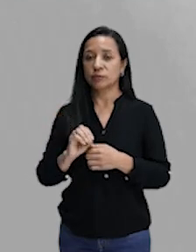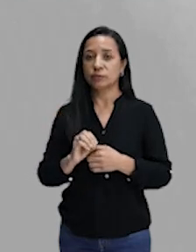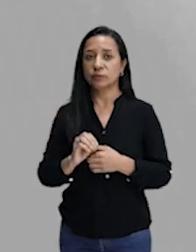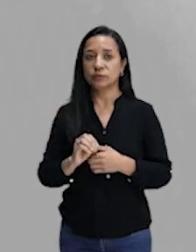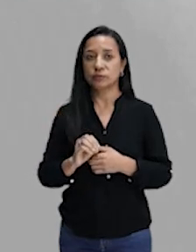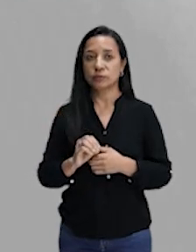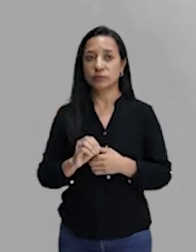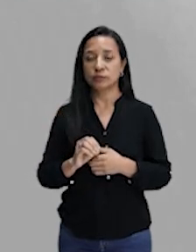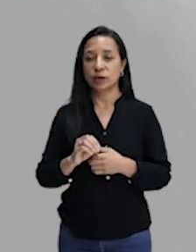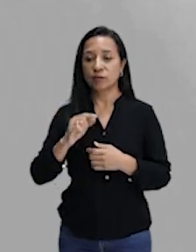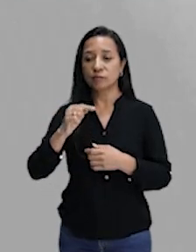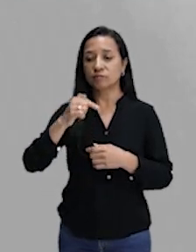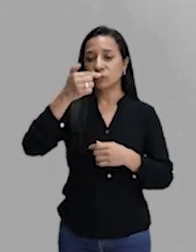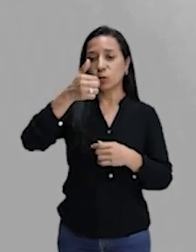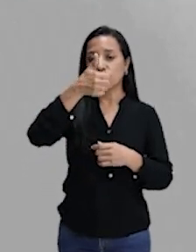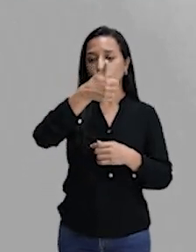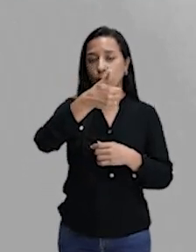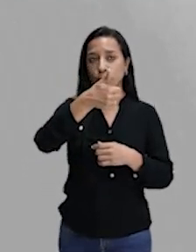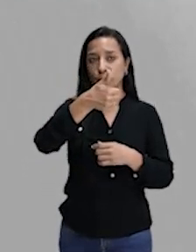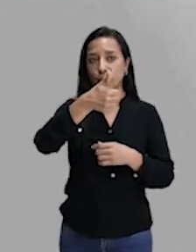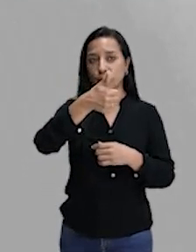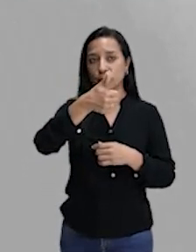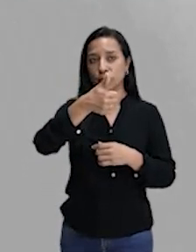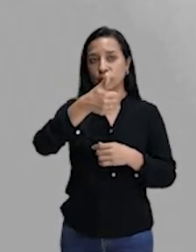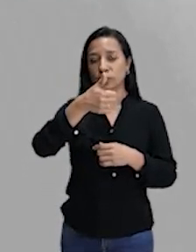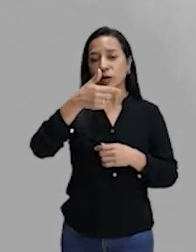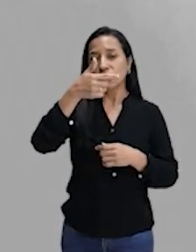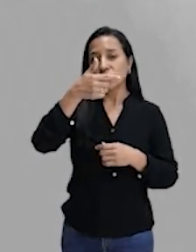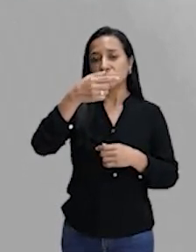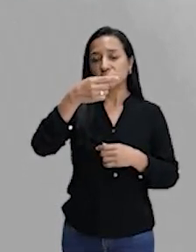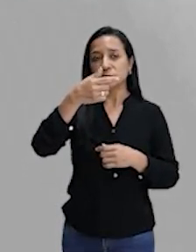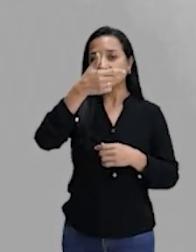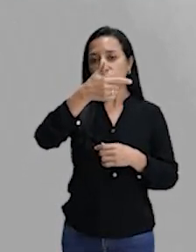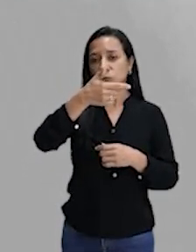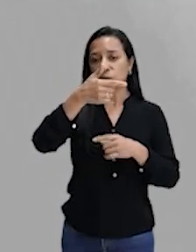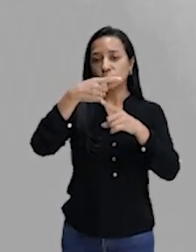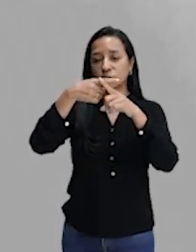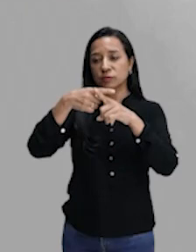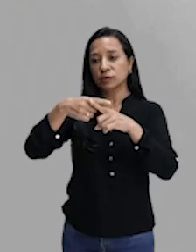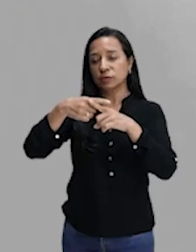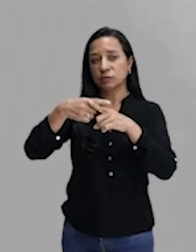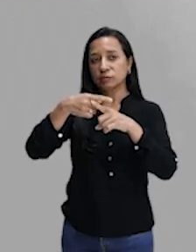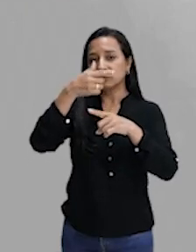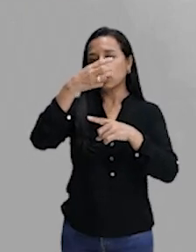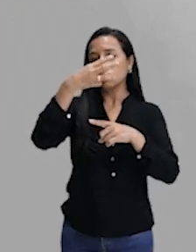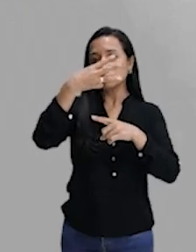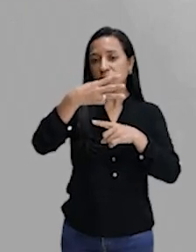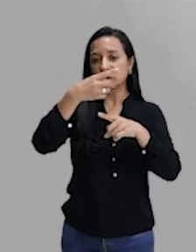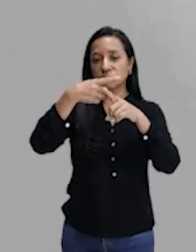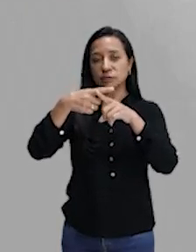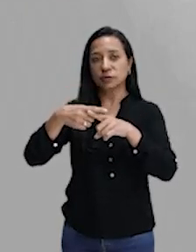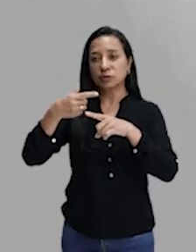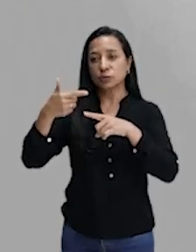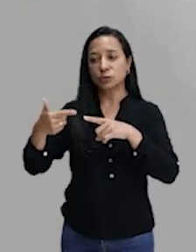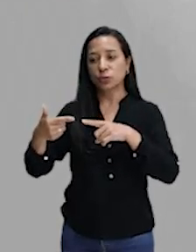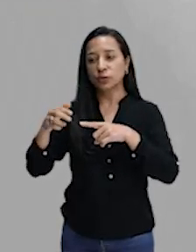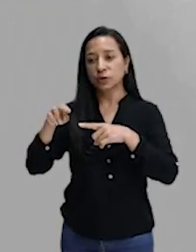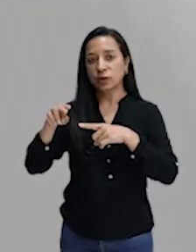três desculpa dá seis mais um vai ficar igual a 7